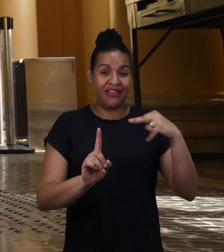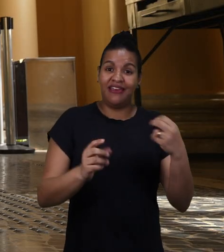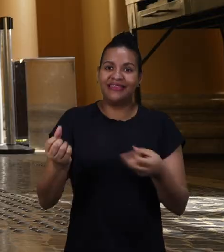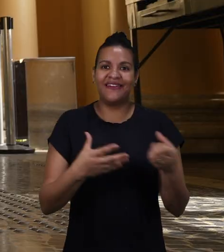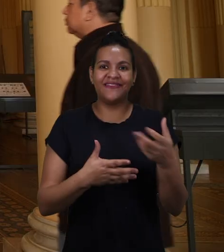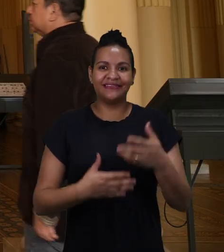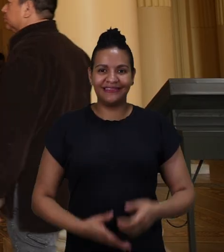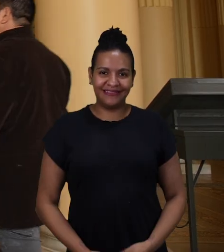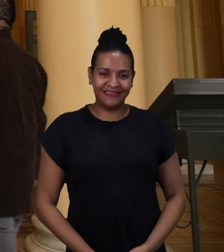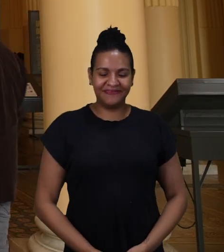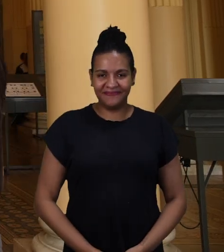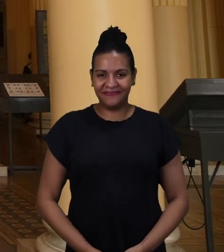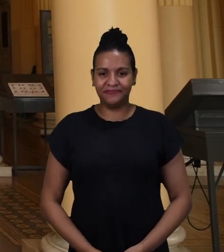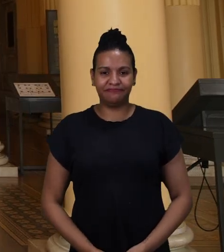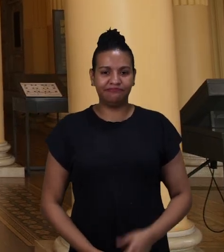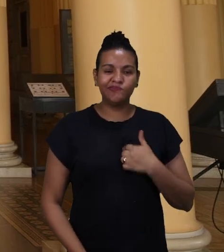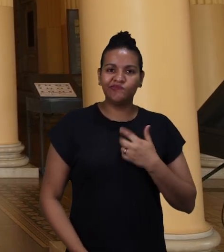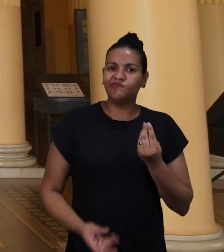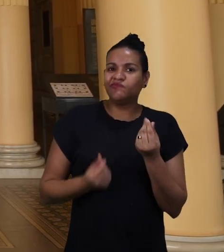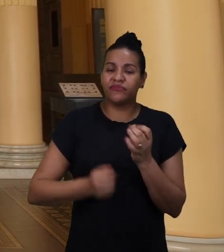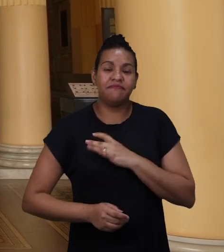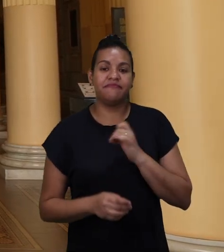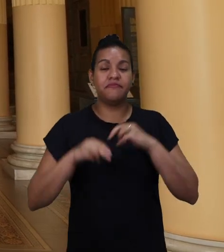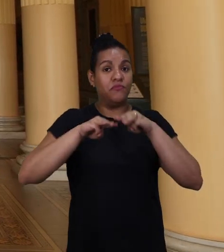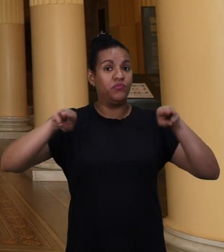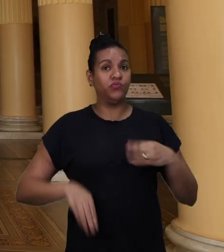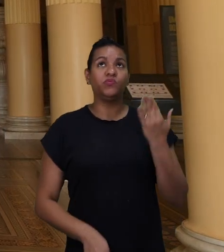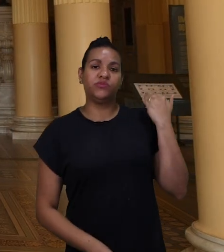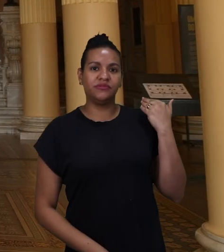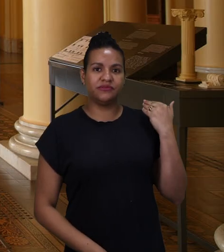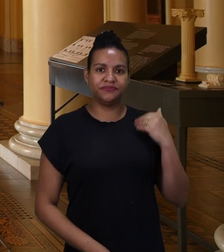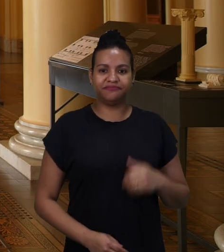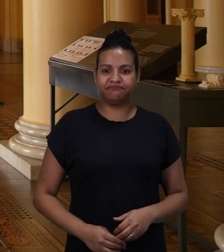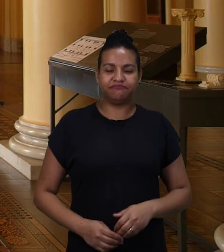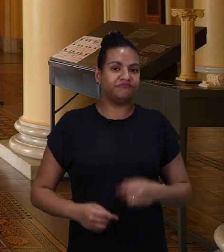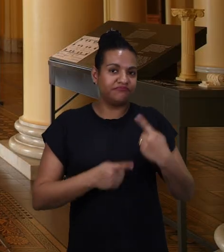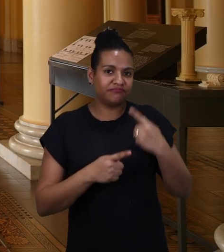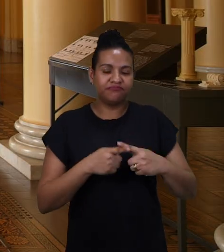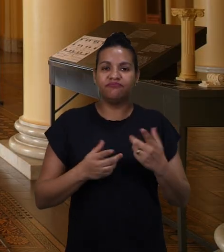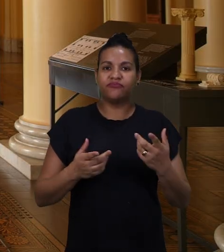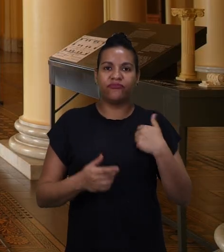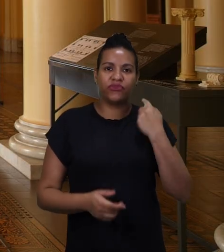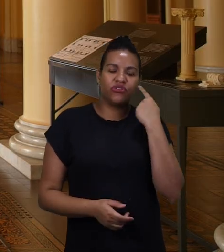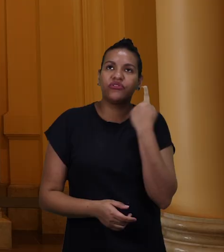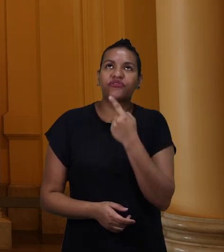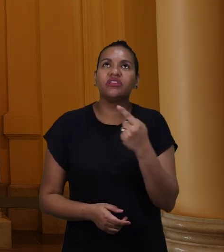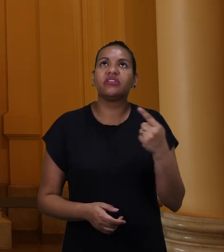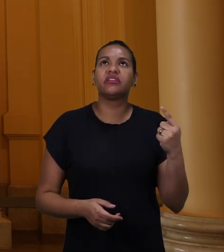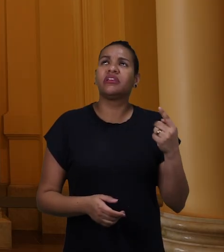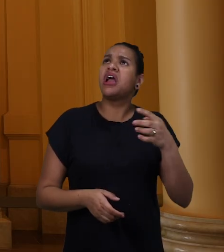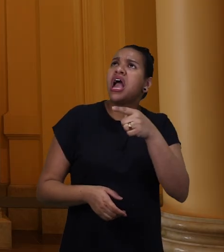desse museu. O homem indígena anda pelo museu. Só de olhar esses bandeirantes expostos aí